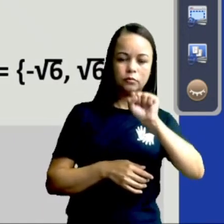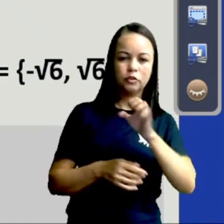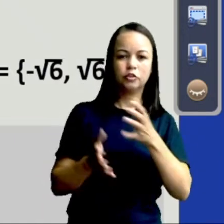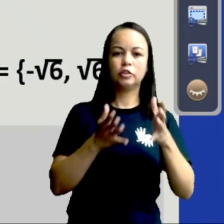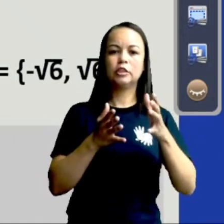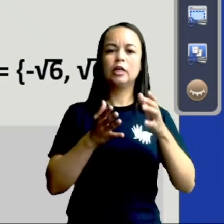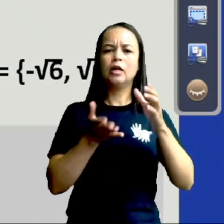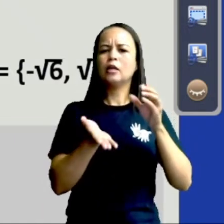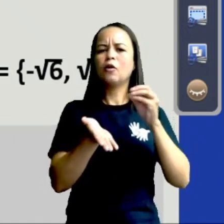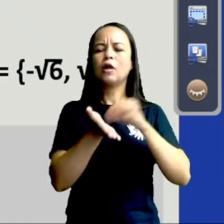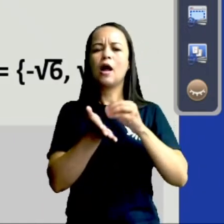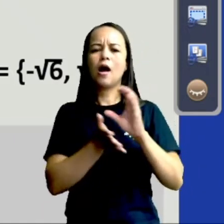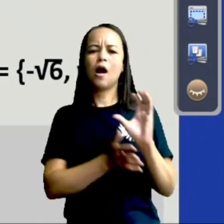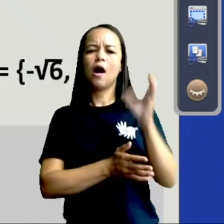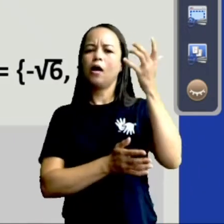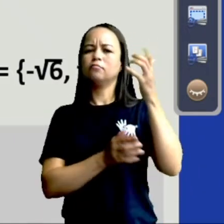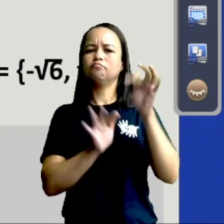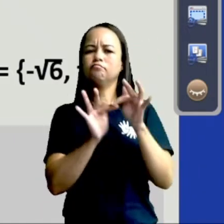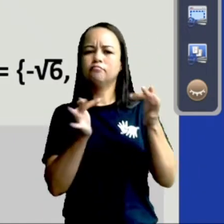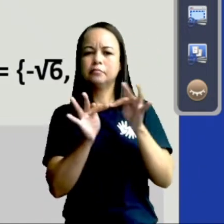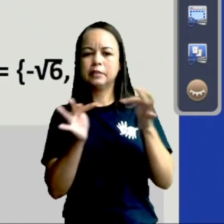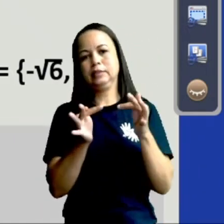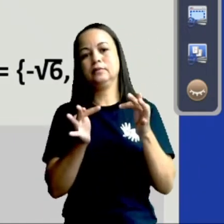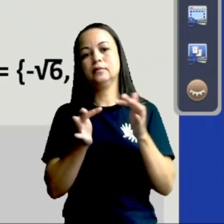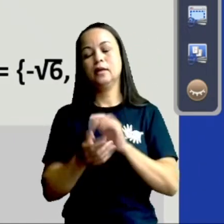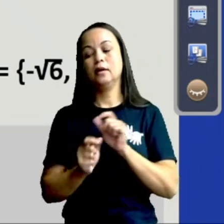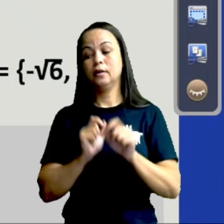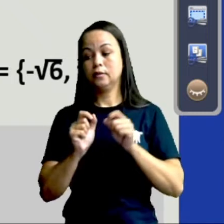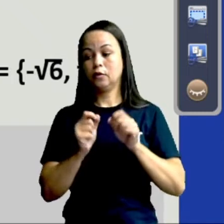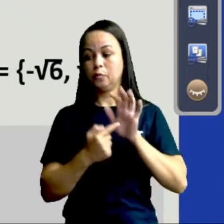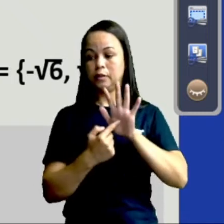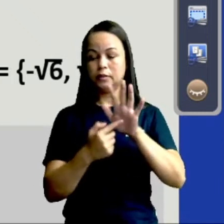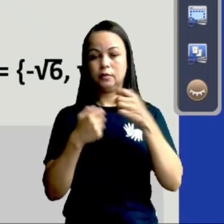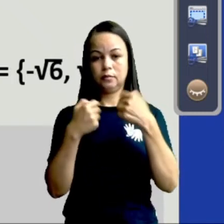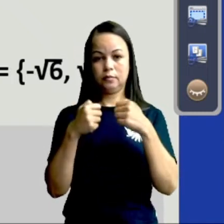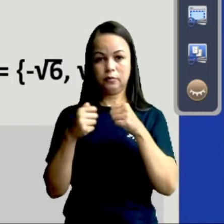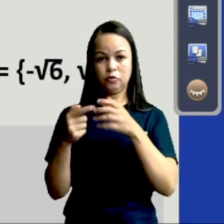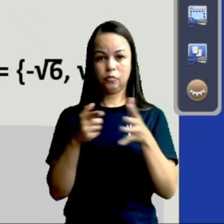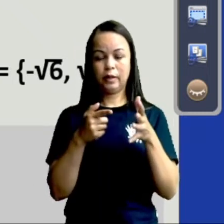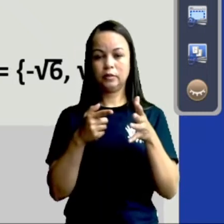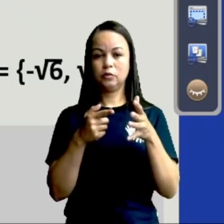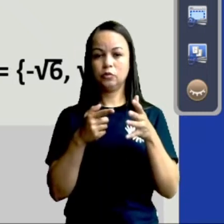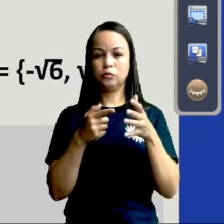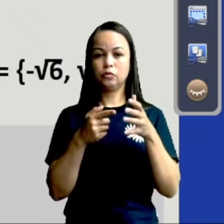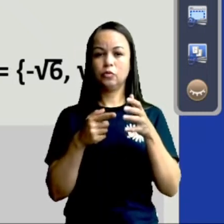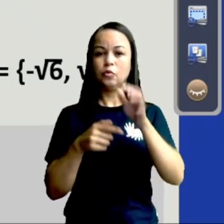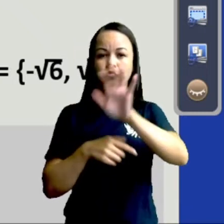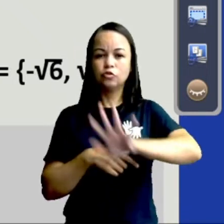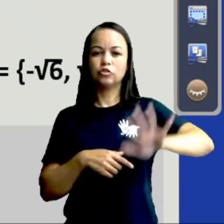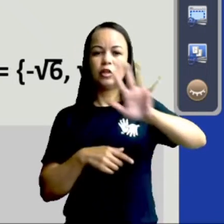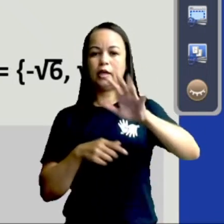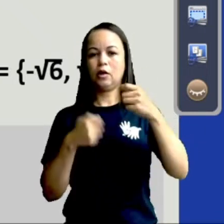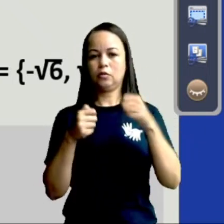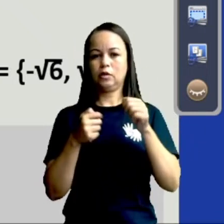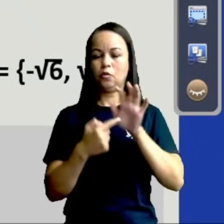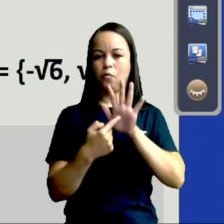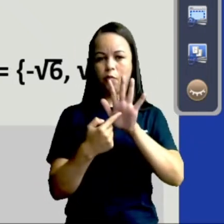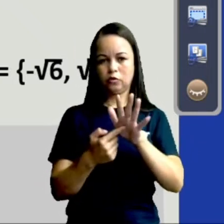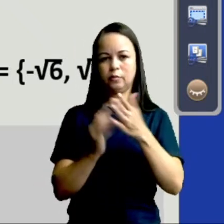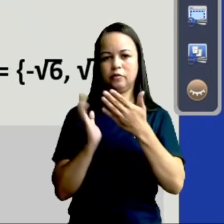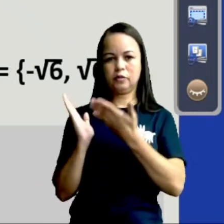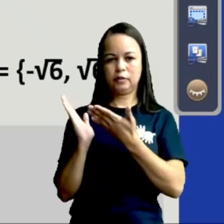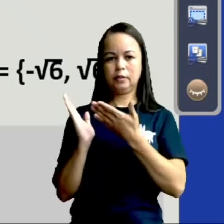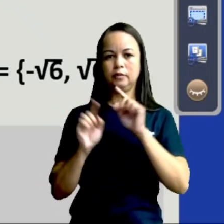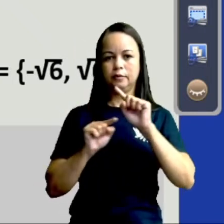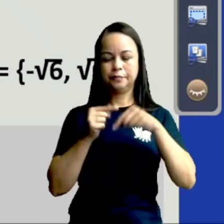simples de resolver. A gente não precisa usar o método geral. O método geral é esse daqui, já eu apresento a